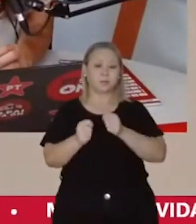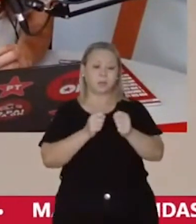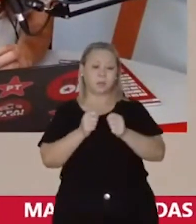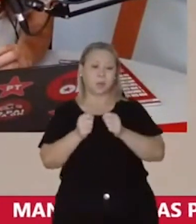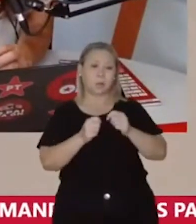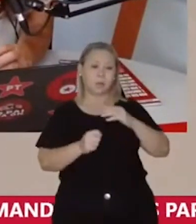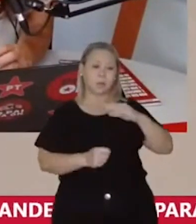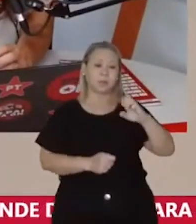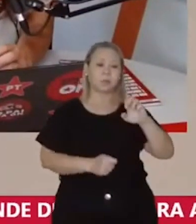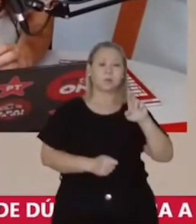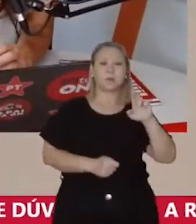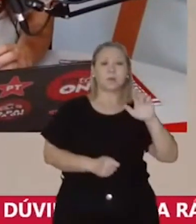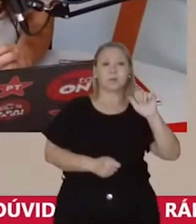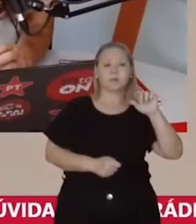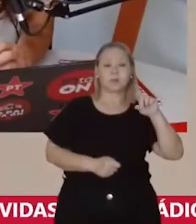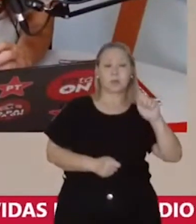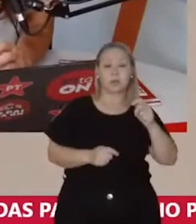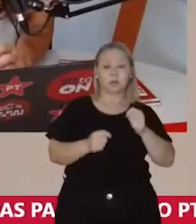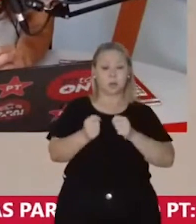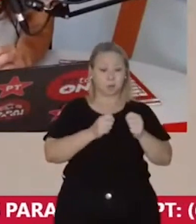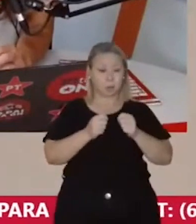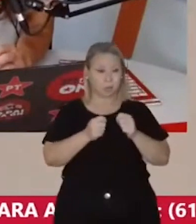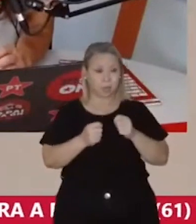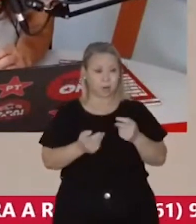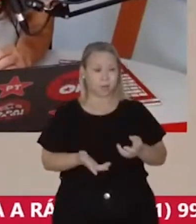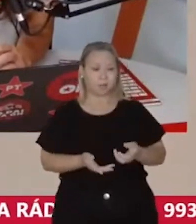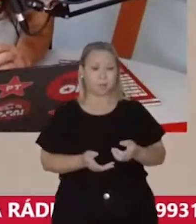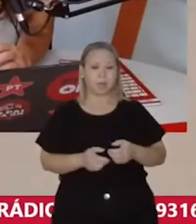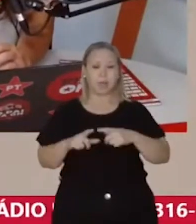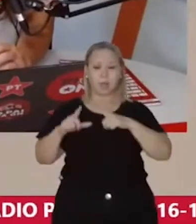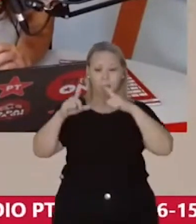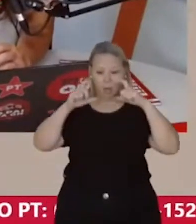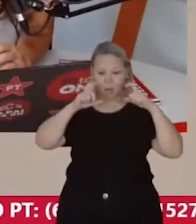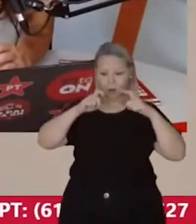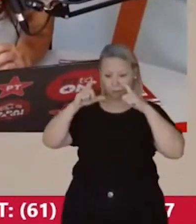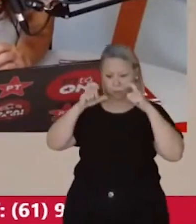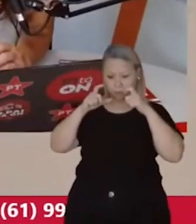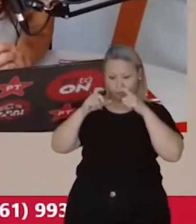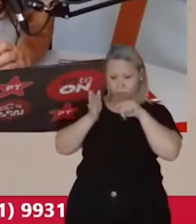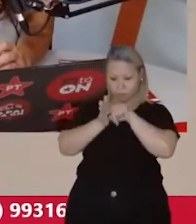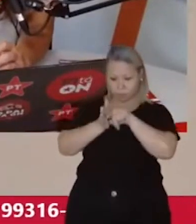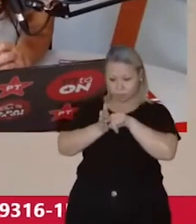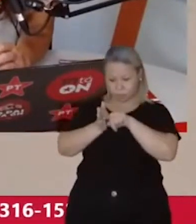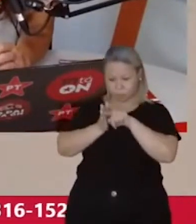Cerrado. O monitoramento do Cerrado, também com satélites, né, de desmatamento no